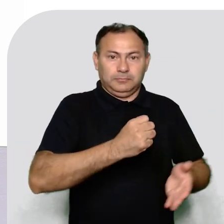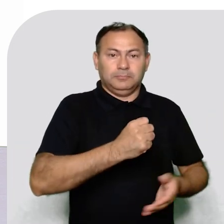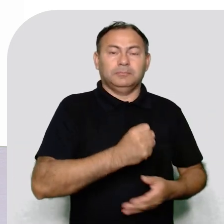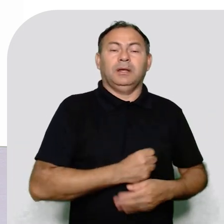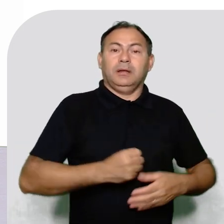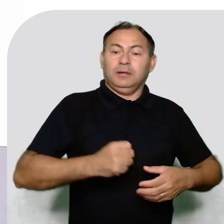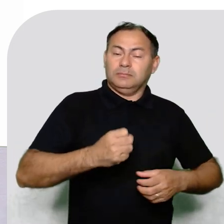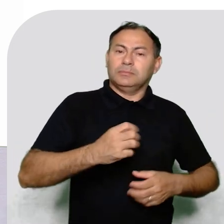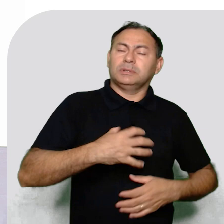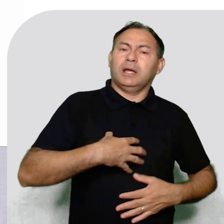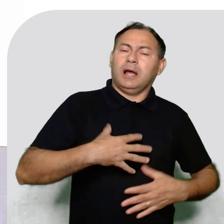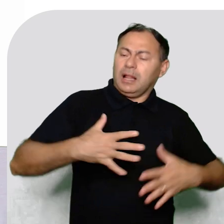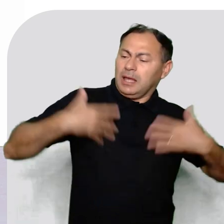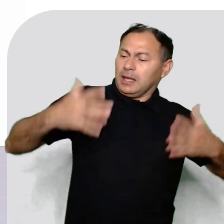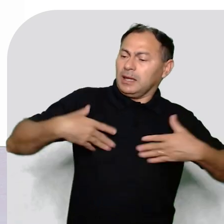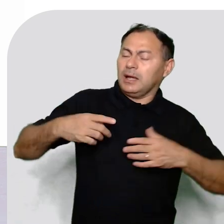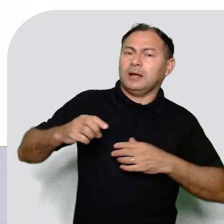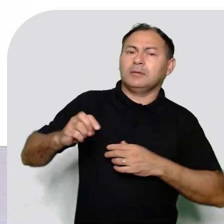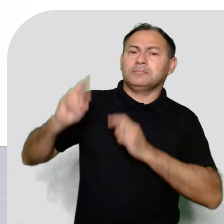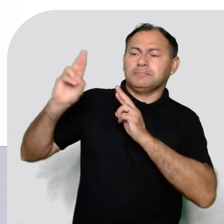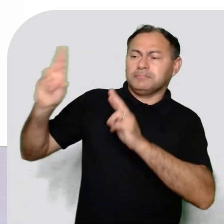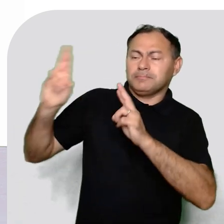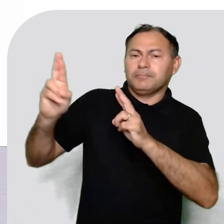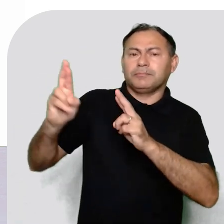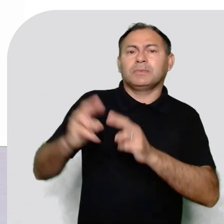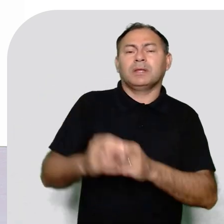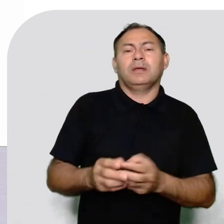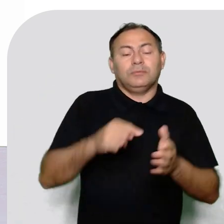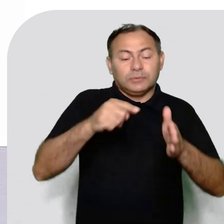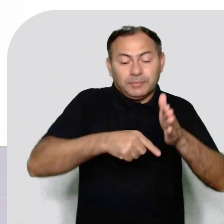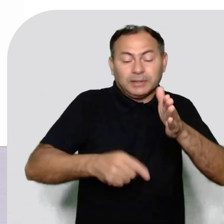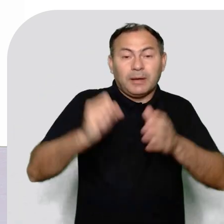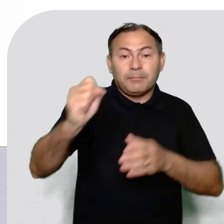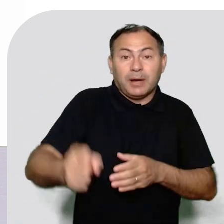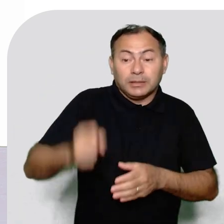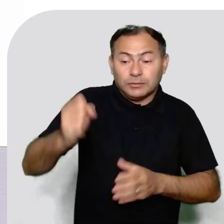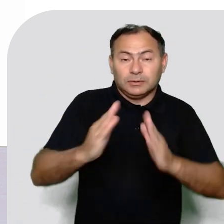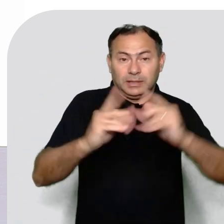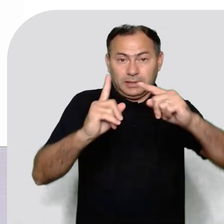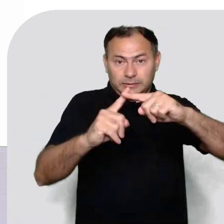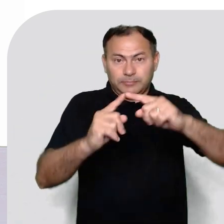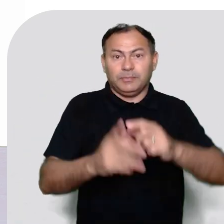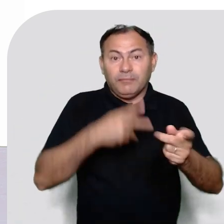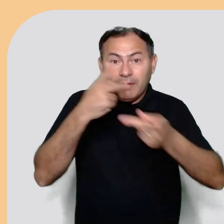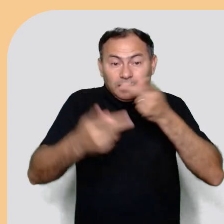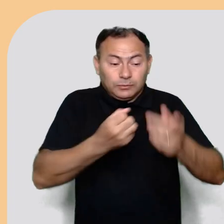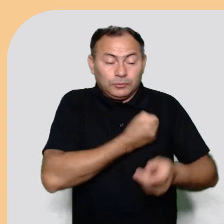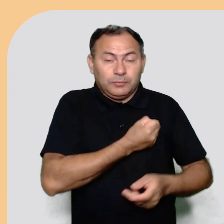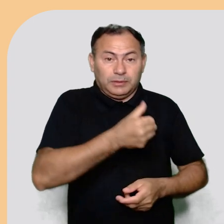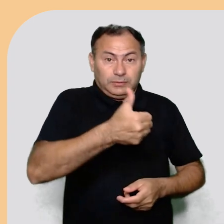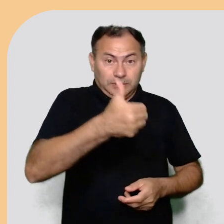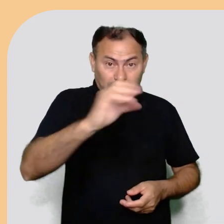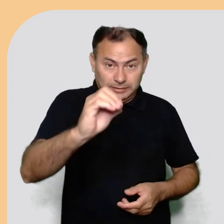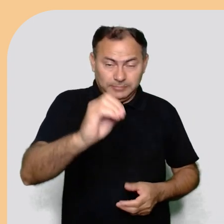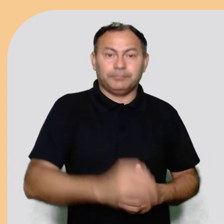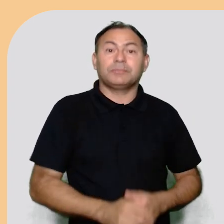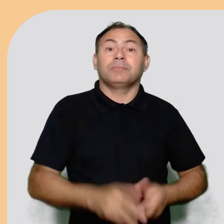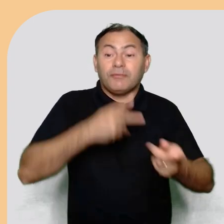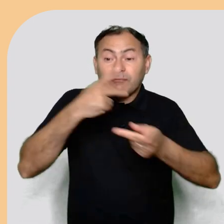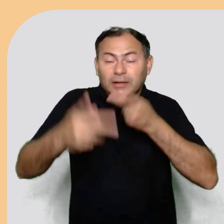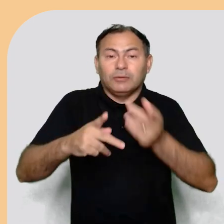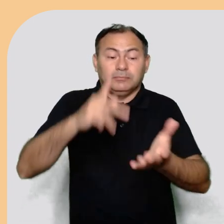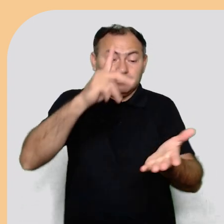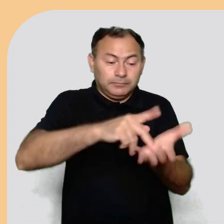essa constituição pastoral da Igreja, que fala assim, no número 10: na